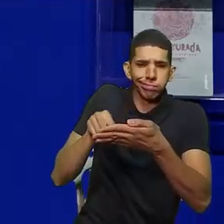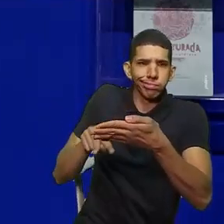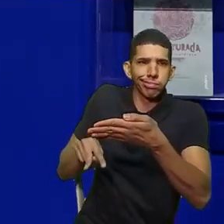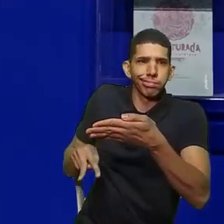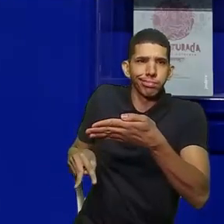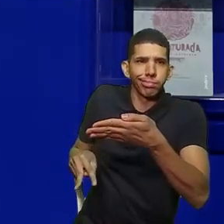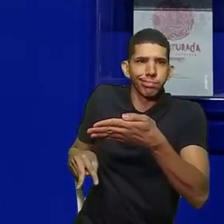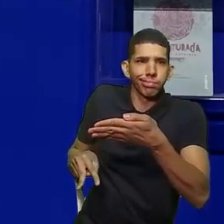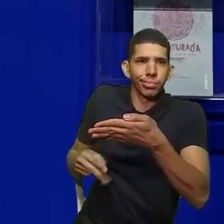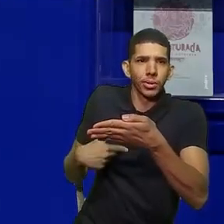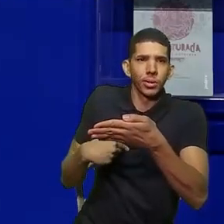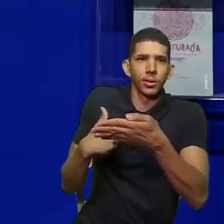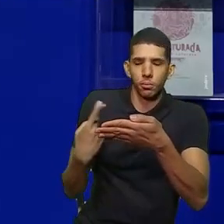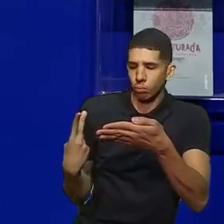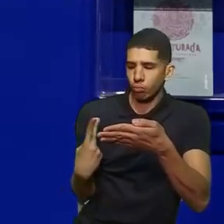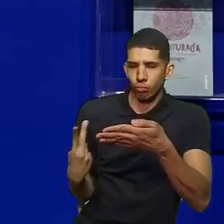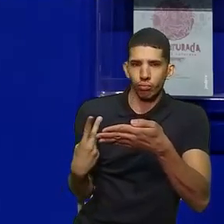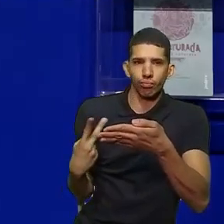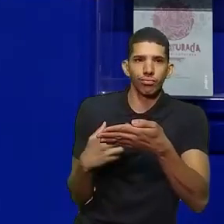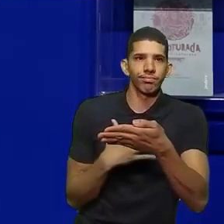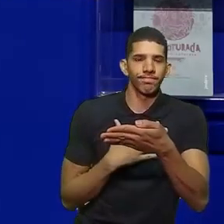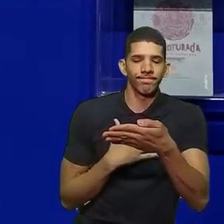para a gente.